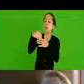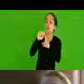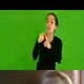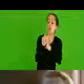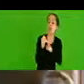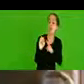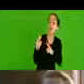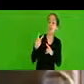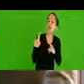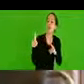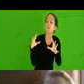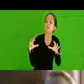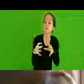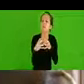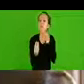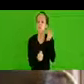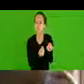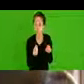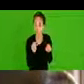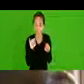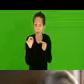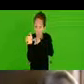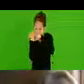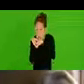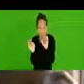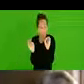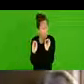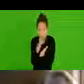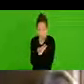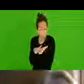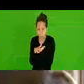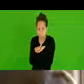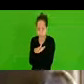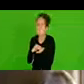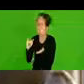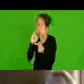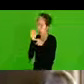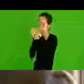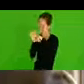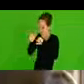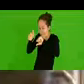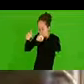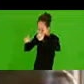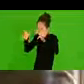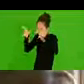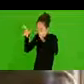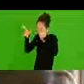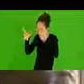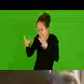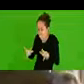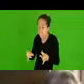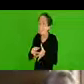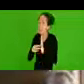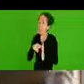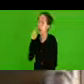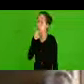isso, para ele, a complexidade de análise de interpretação era tão emergente que